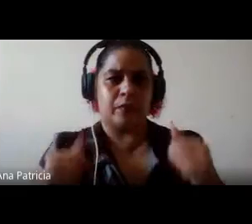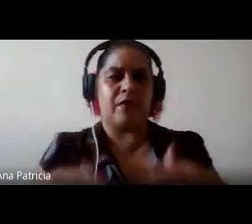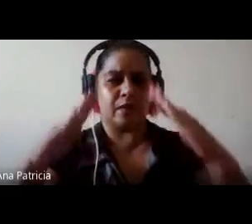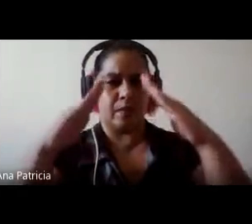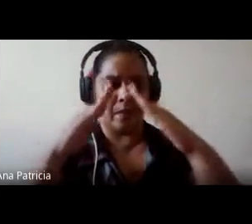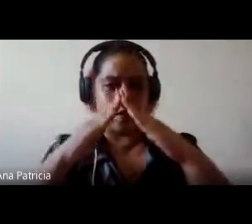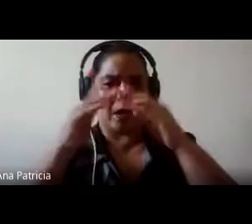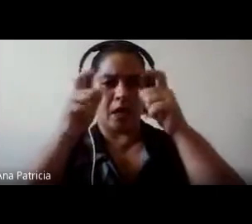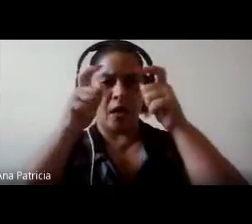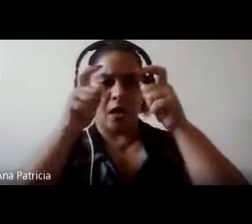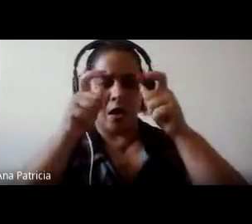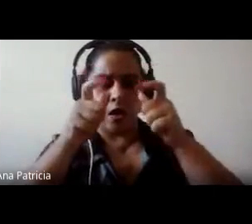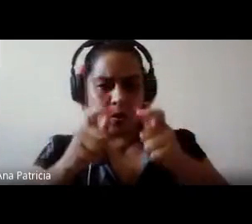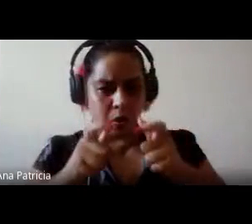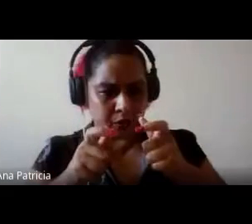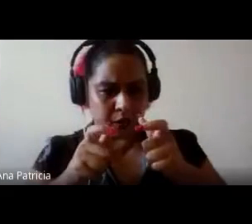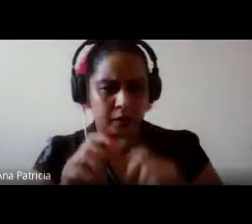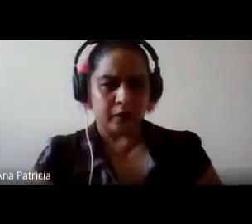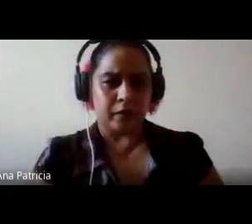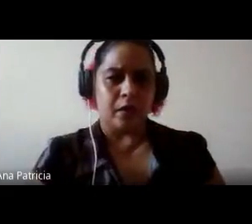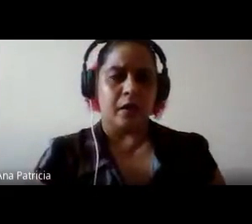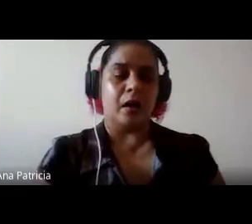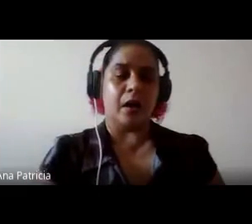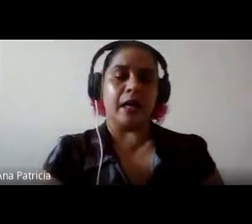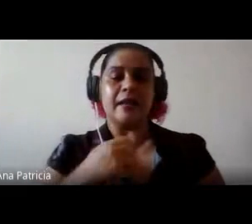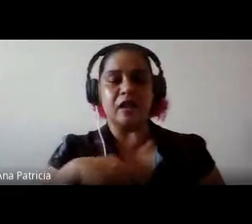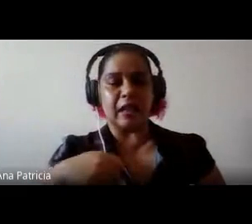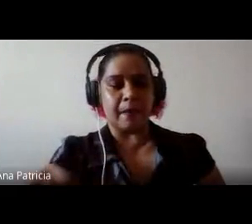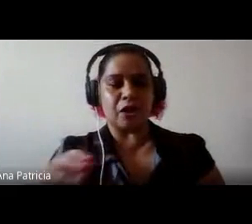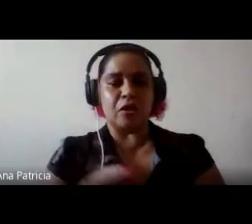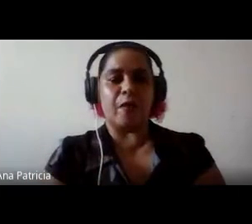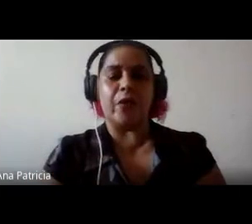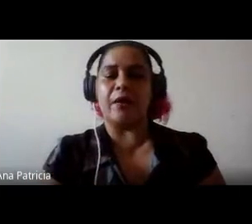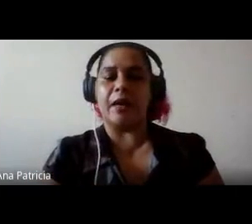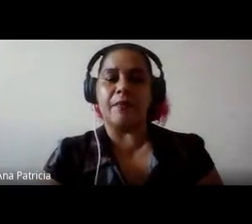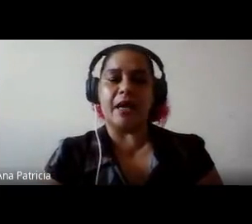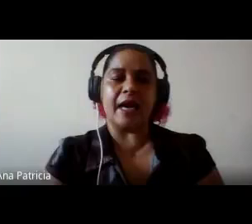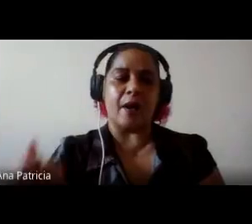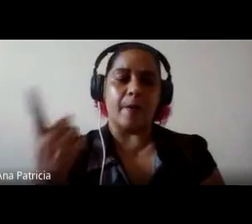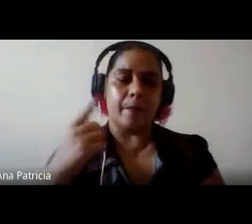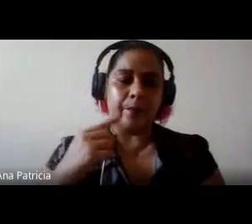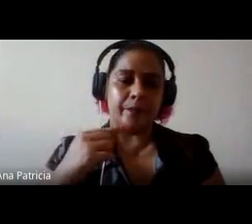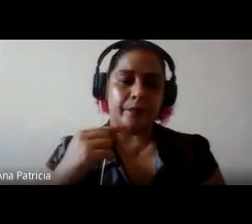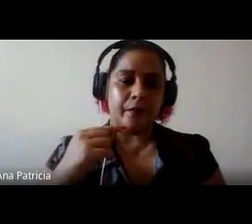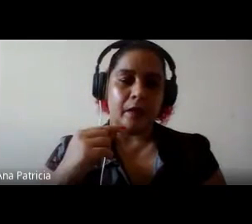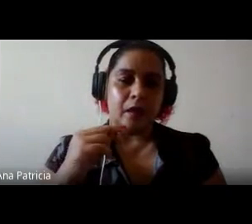sinal. Eu faço mora onde? Ok? Já dá para preencher um formulário aí bem